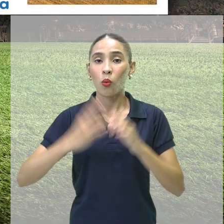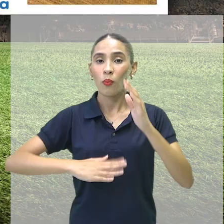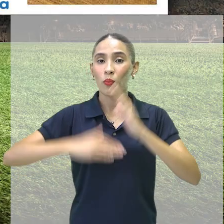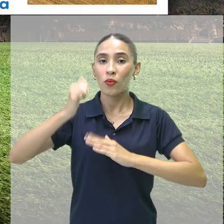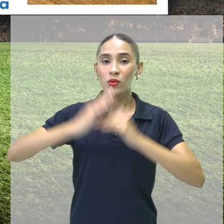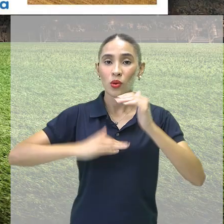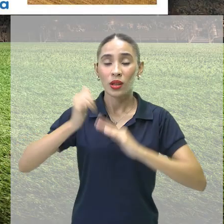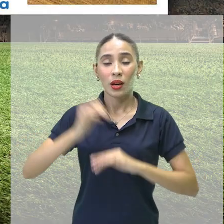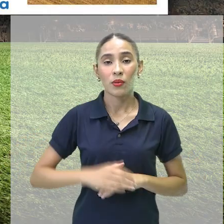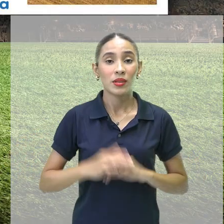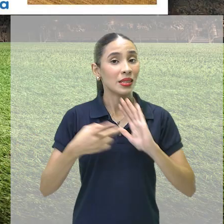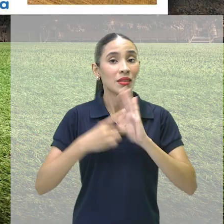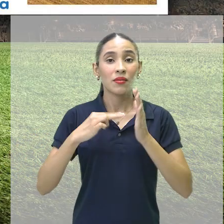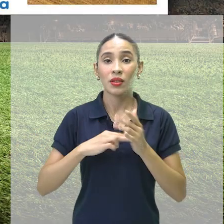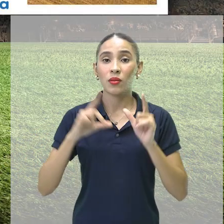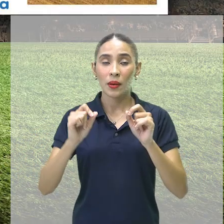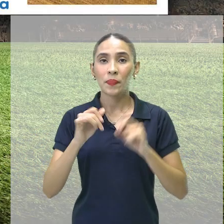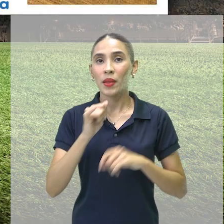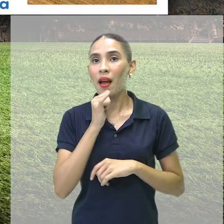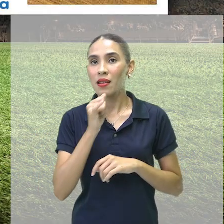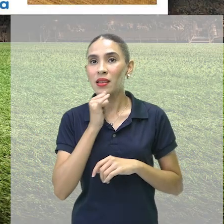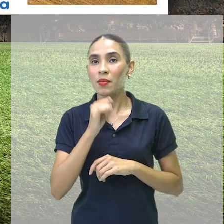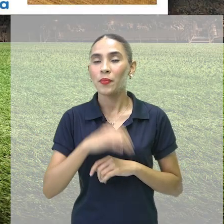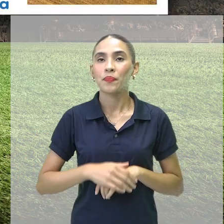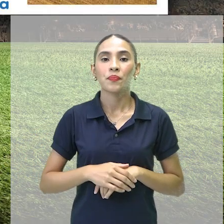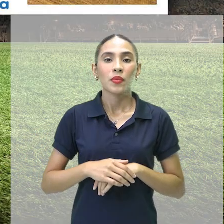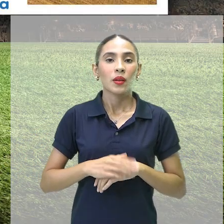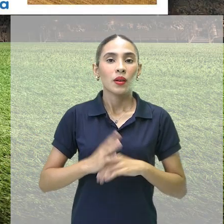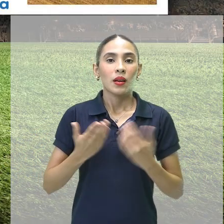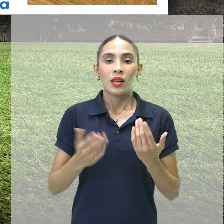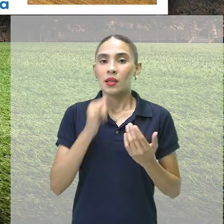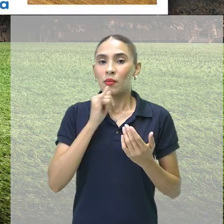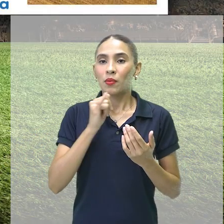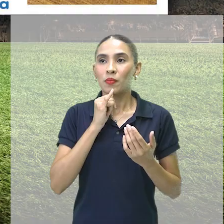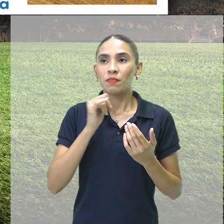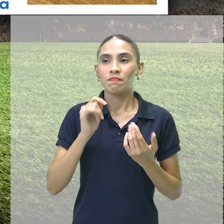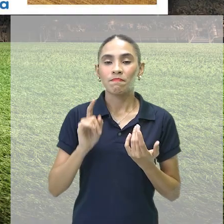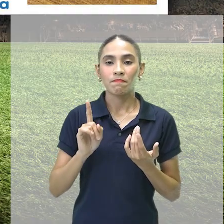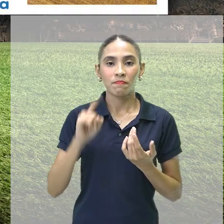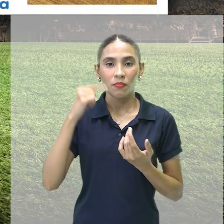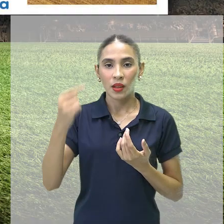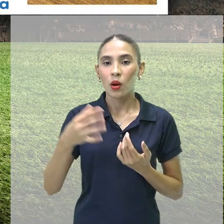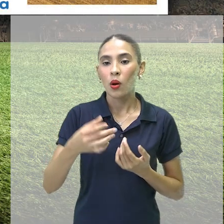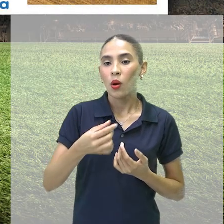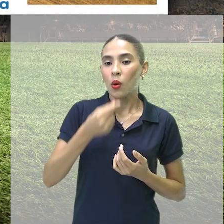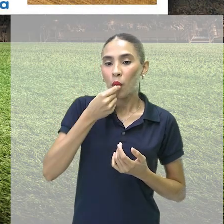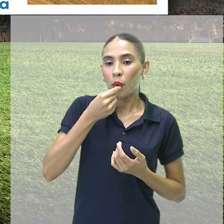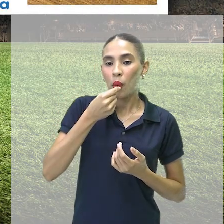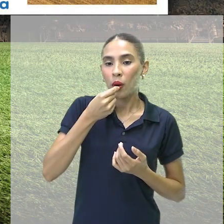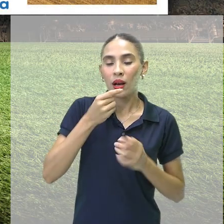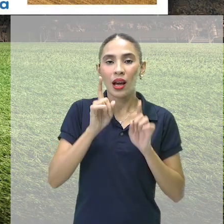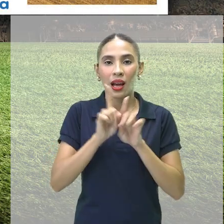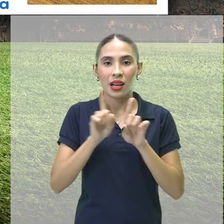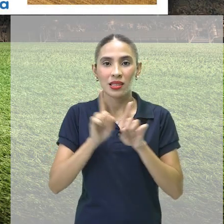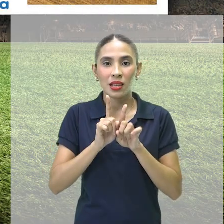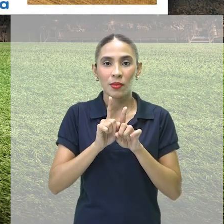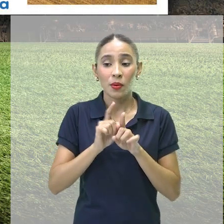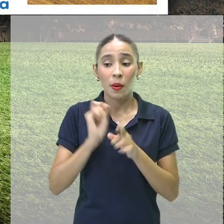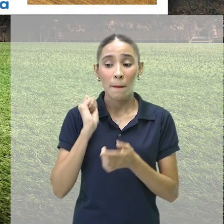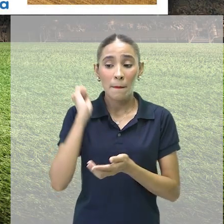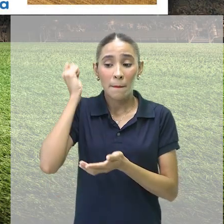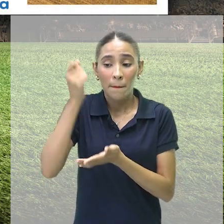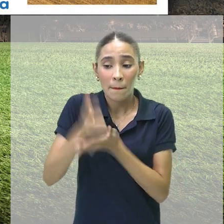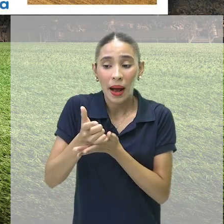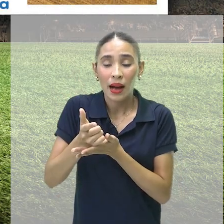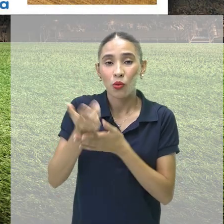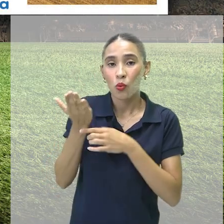Ou seja, num resultado onde aquele árbitro, por exemplo, aquele juiz, ele foi pago para favorecer